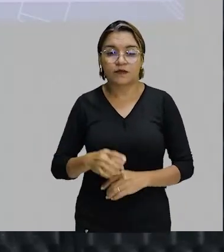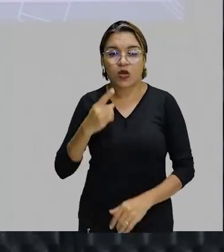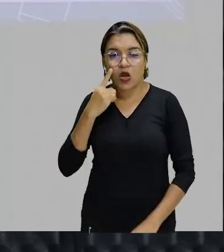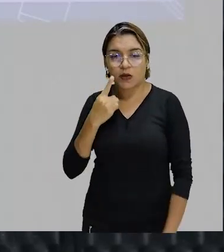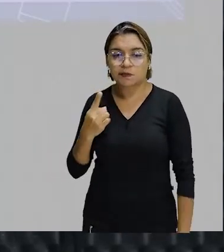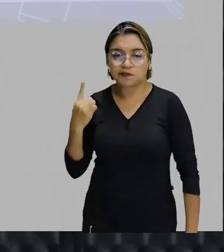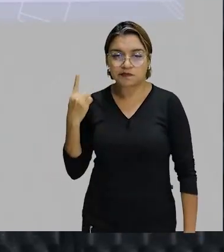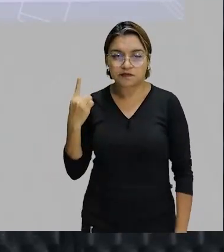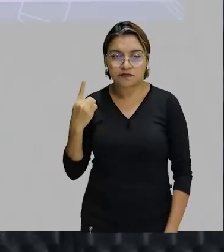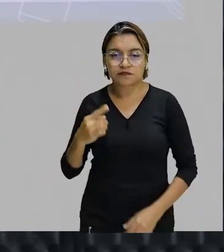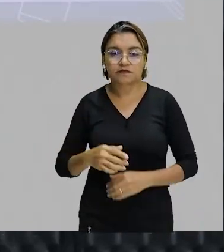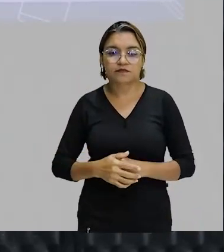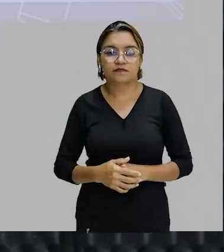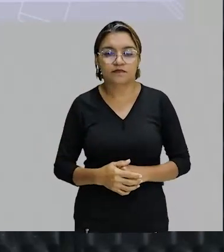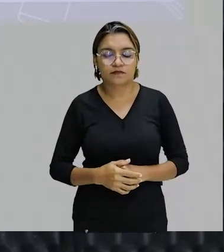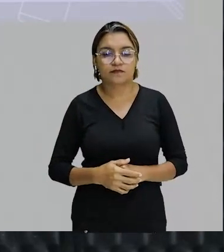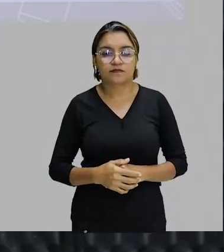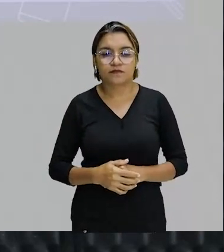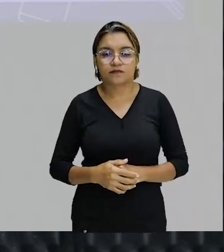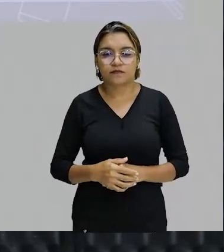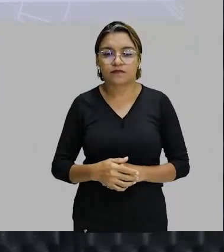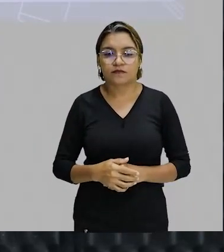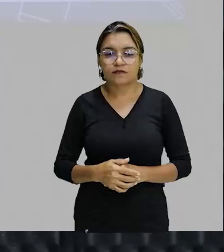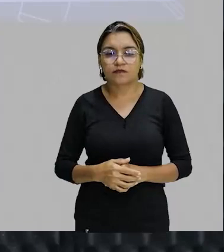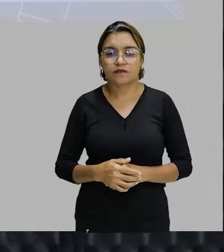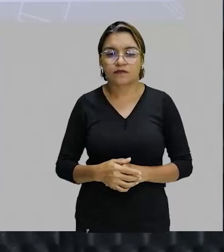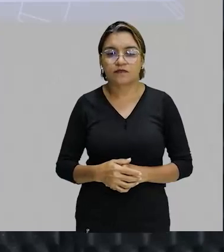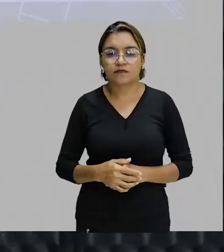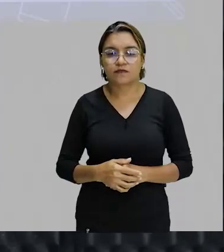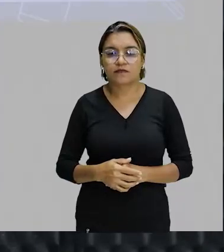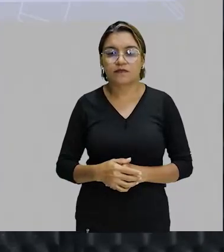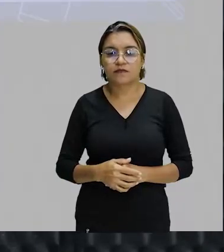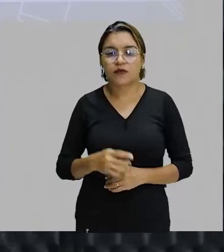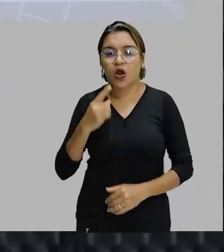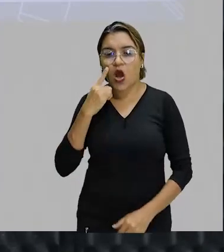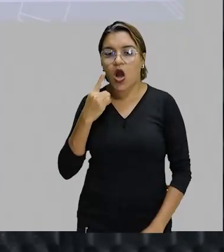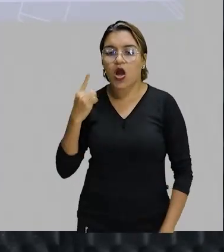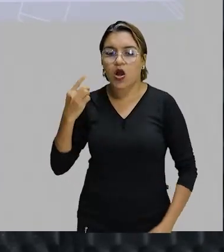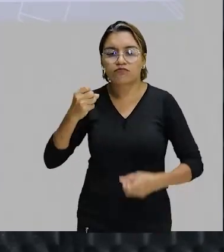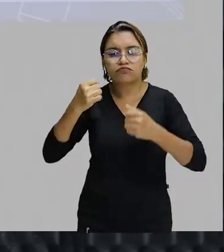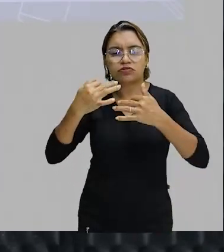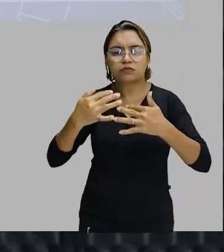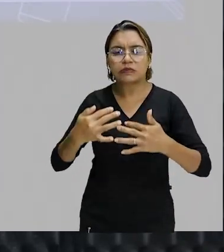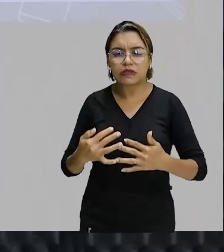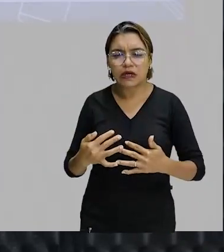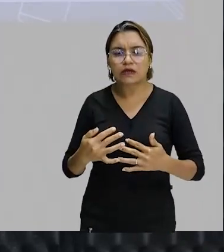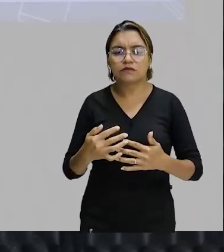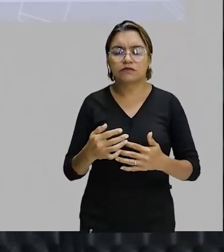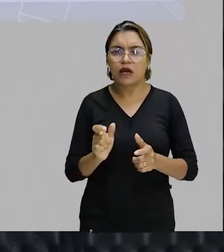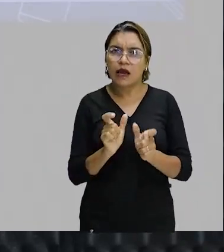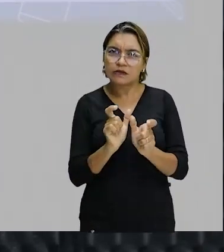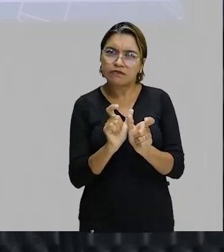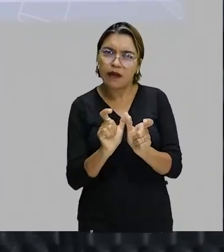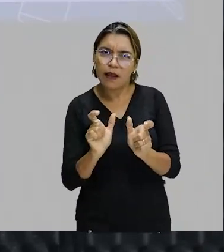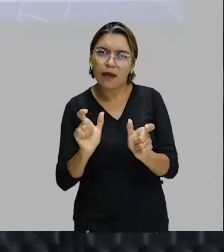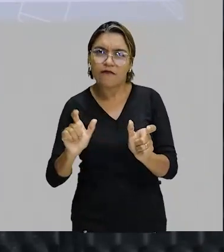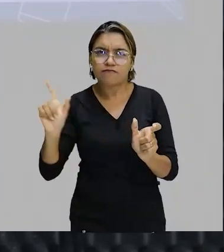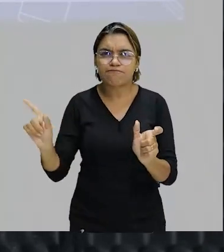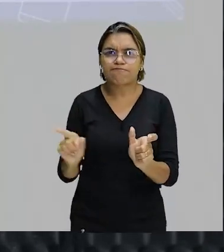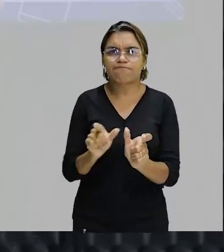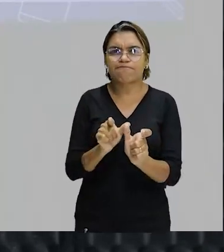eventually, eventualmente, finally, finalmente, desperately,